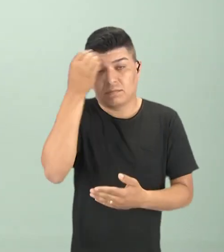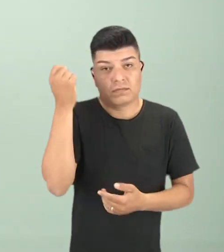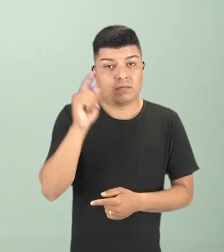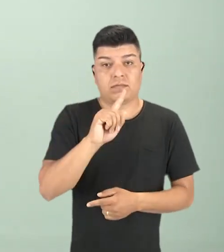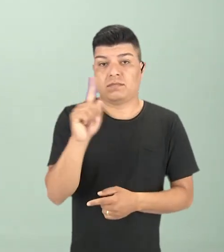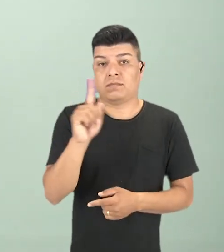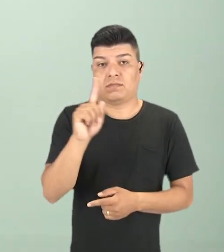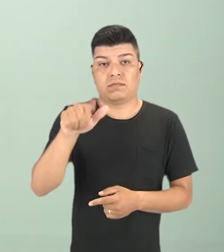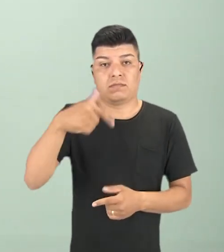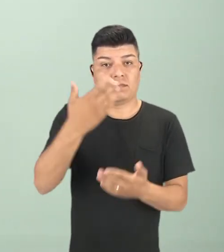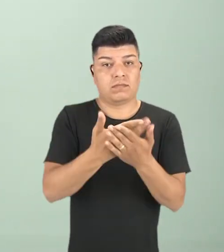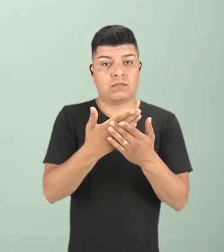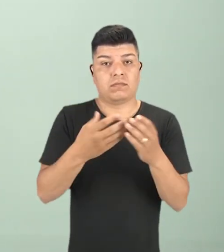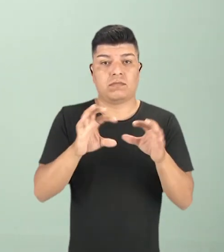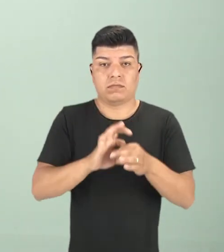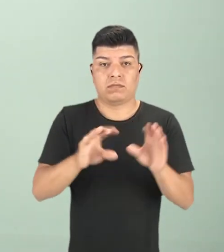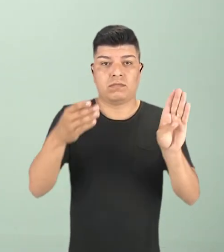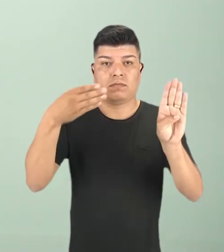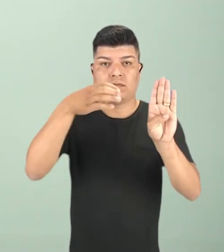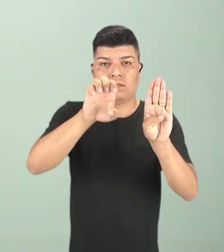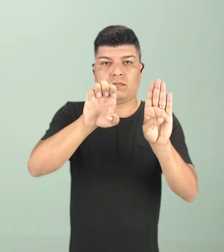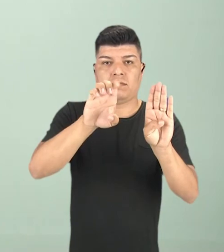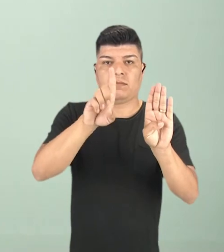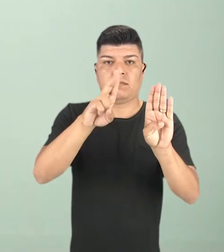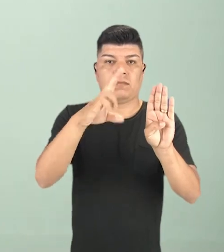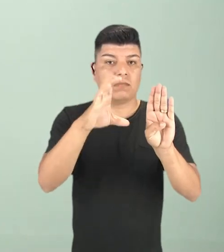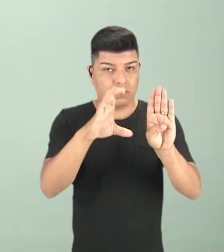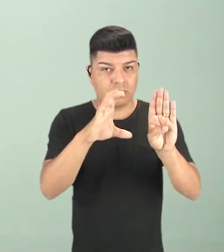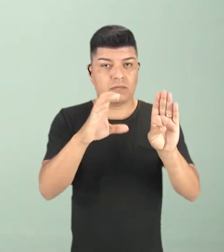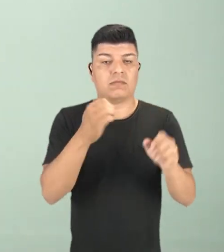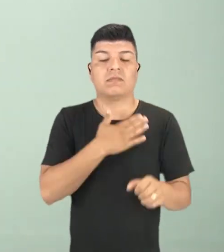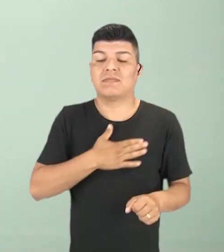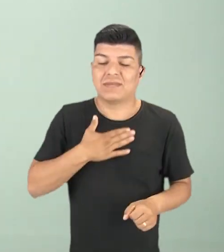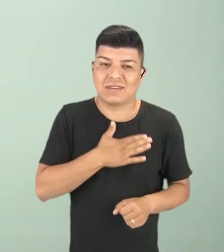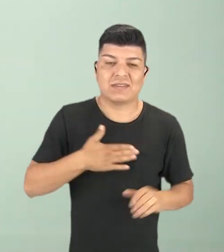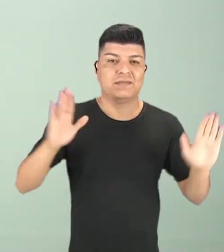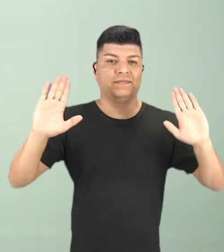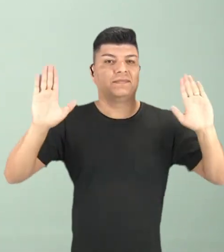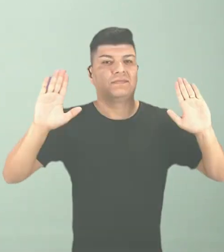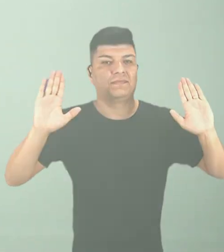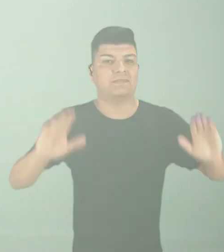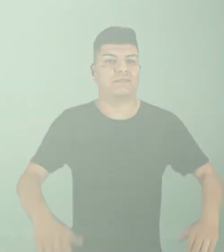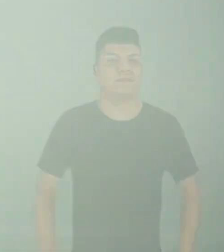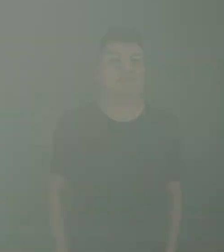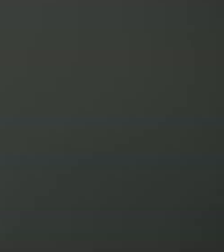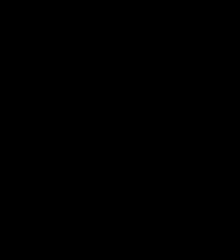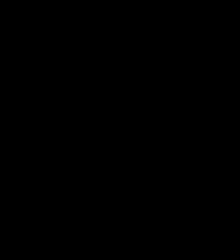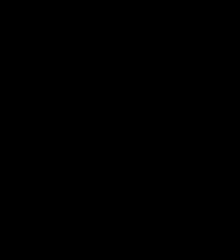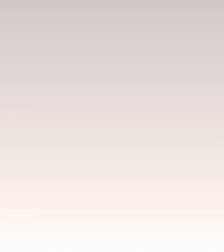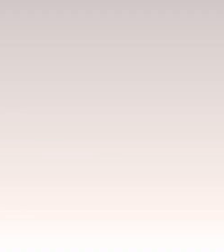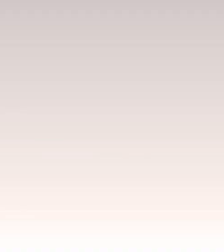essa aula e as demais estão disponíveis na plataforma Eduque. Espero que vocês tenham gostado e até a nossa próxima aula.